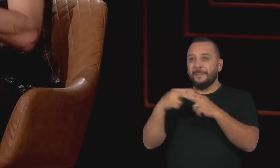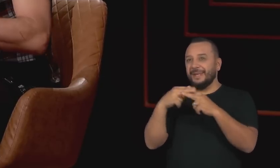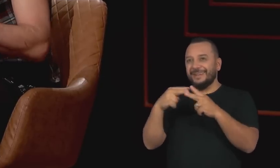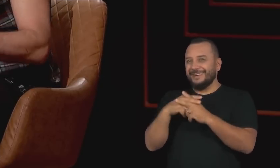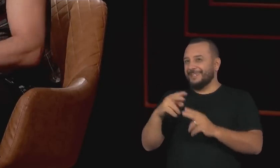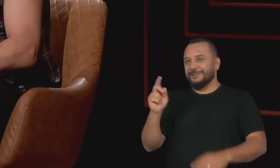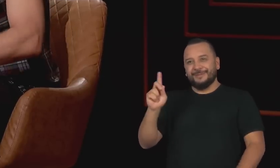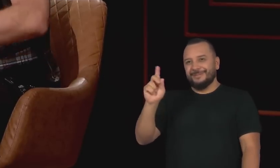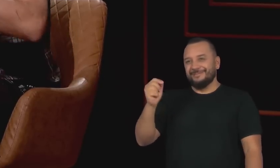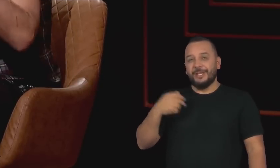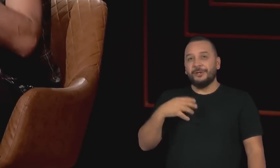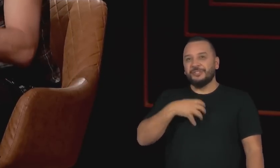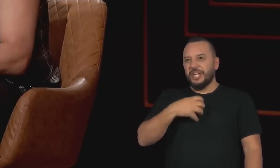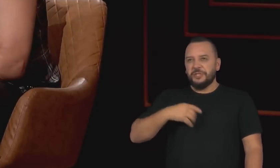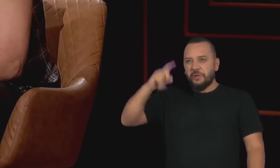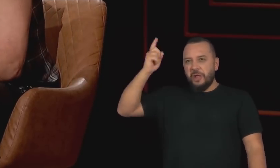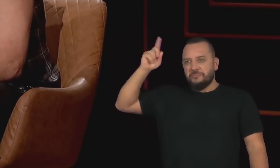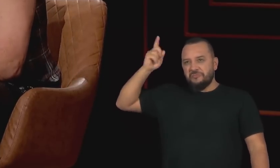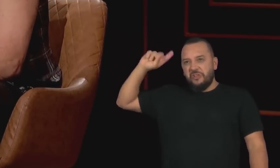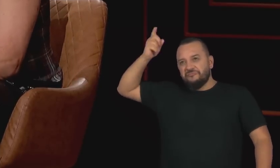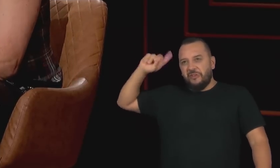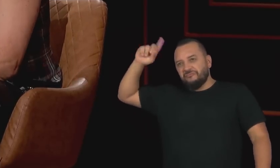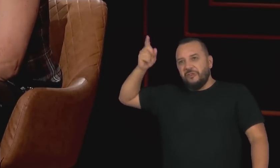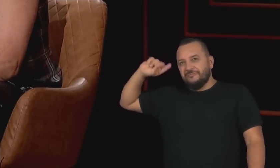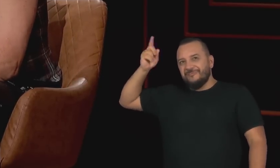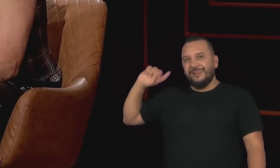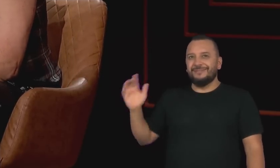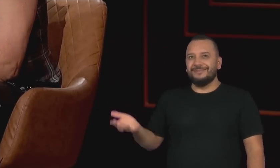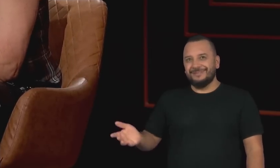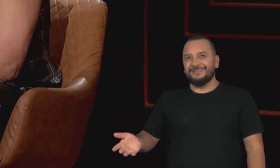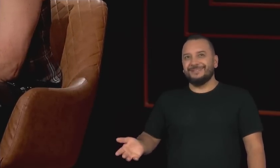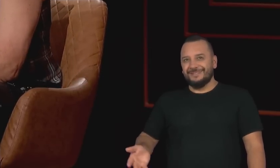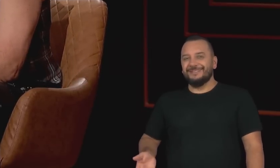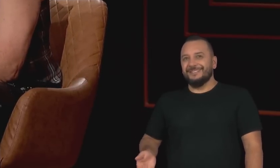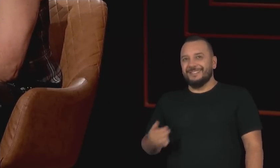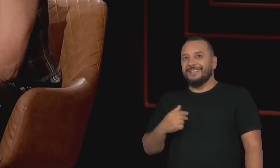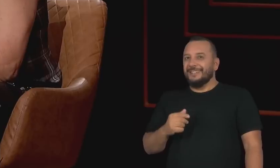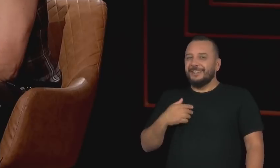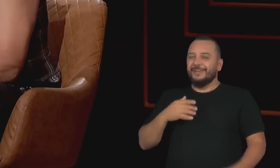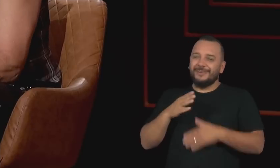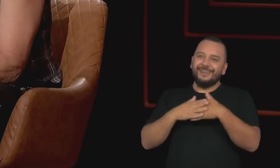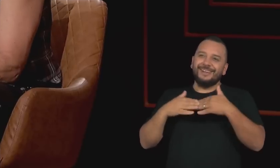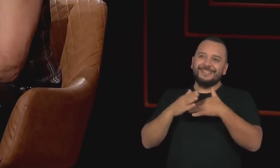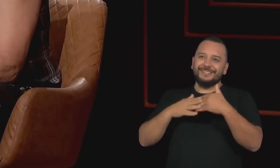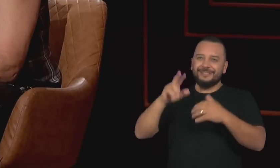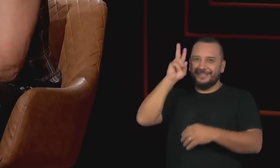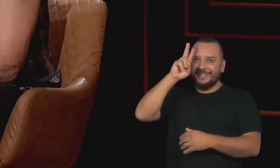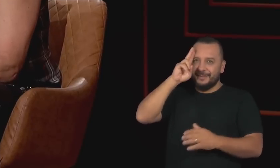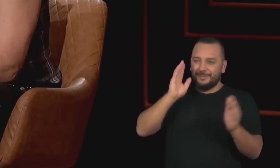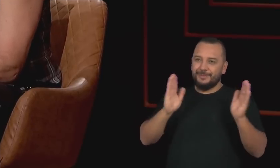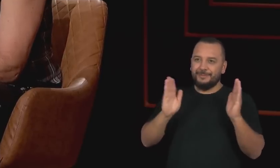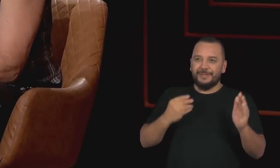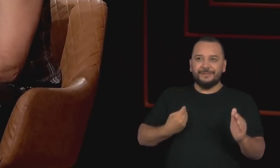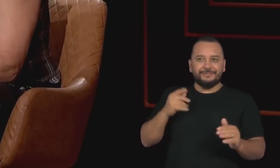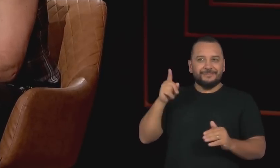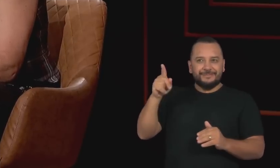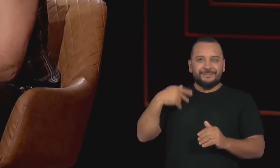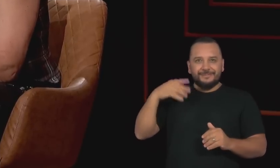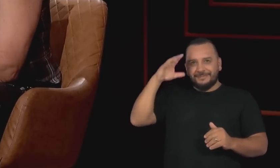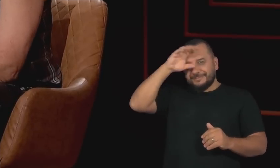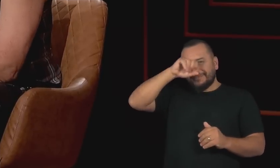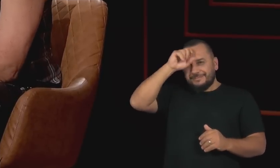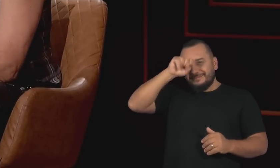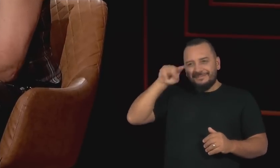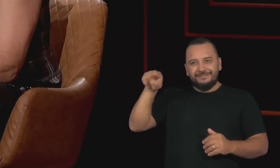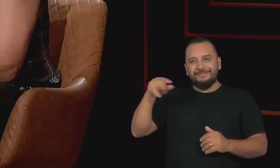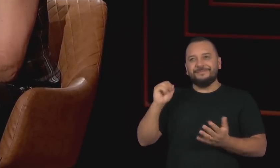é, o jeito de gesticular e falar. Então, eu guardo com muito carinho esse tempo que eu morei lá, e o aprendizado que eu